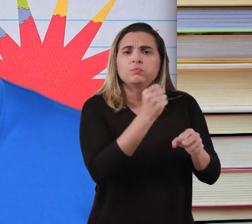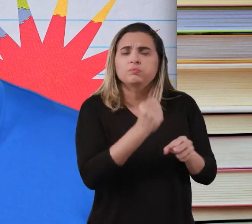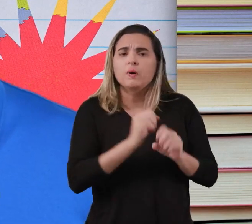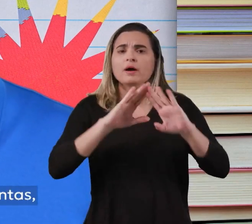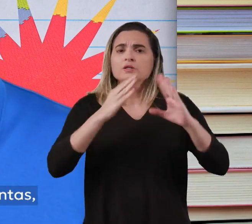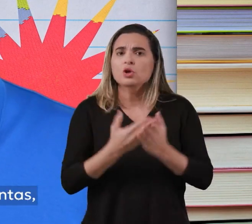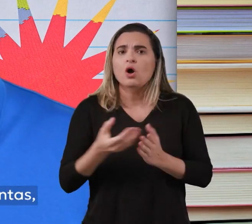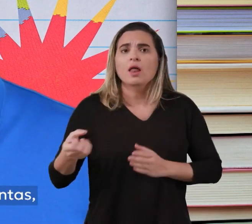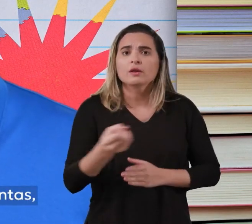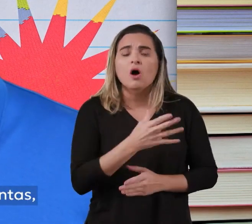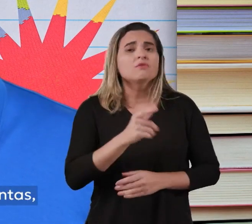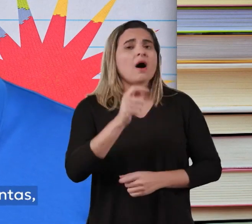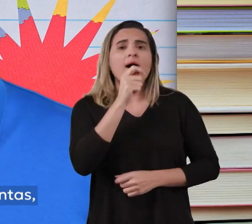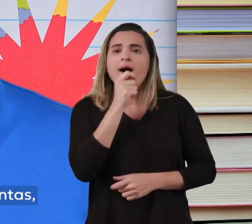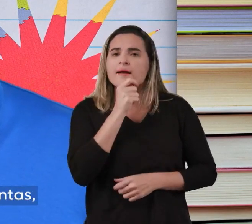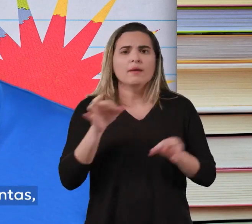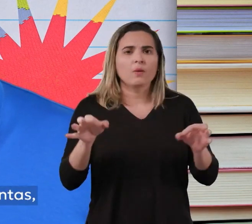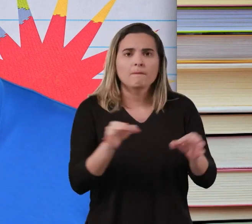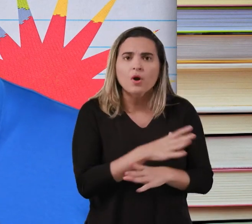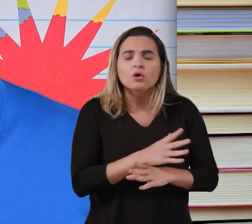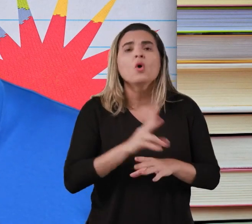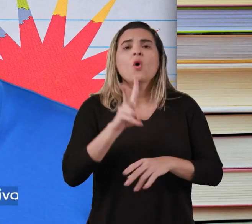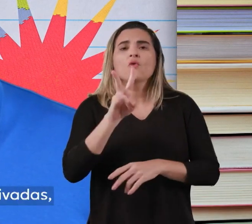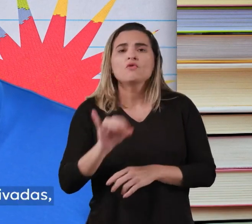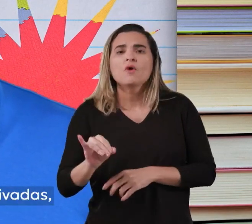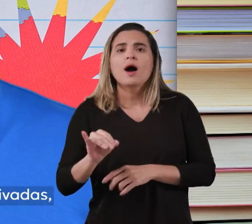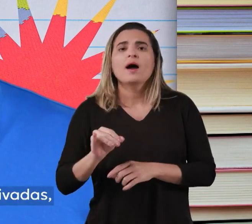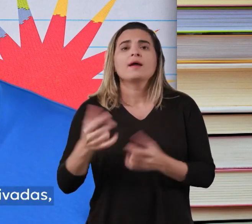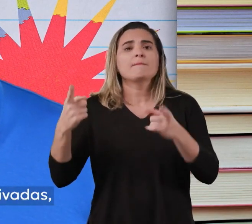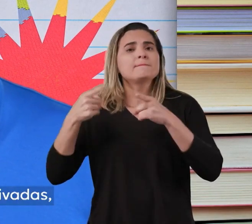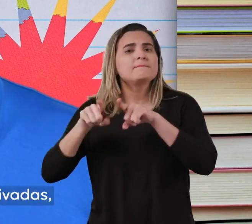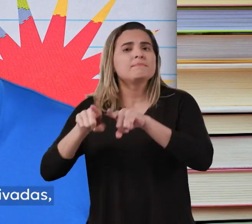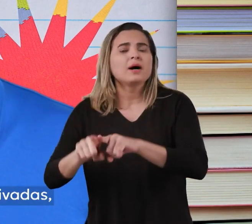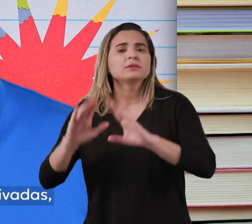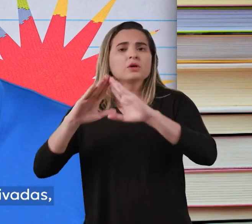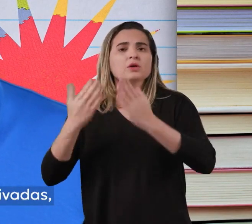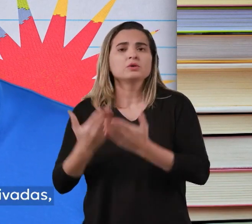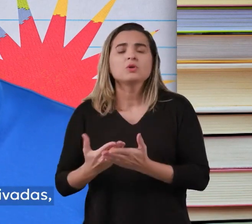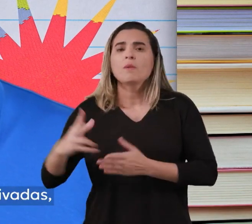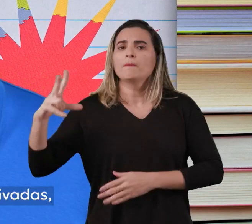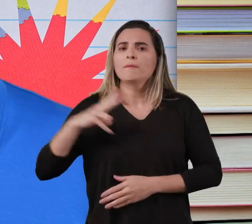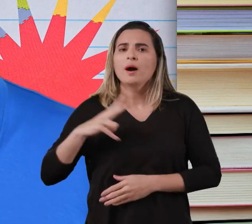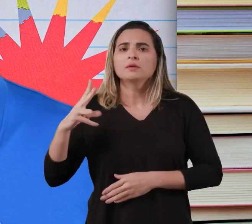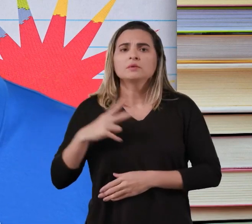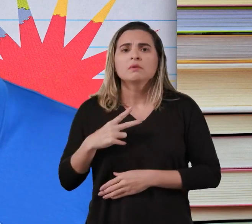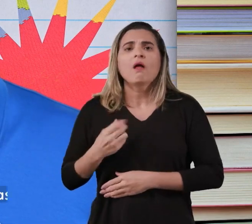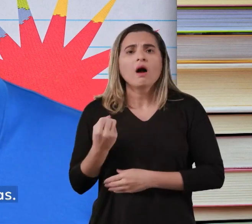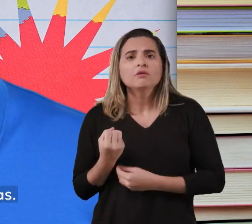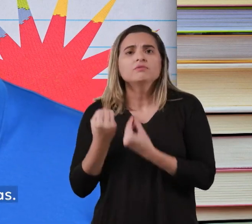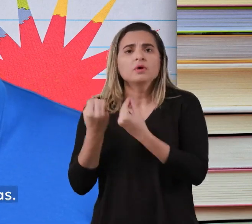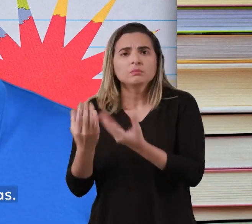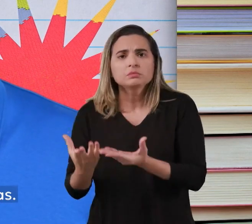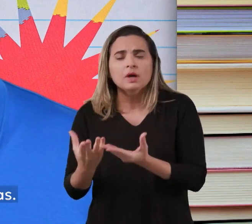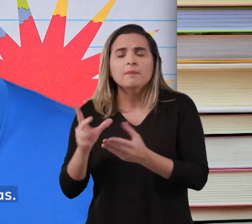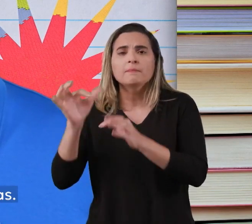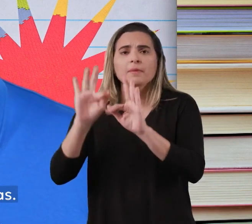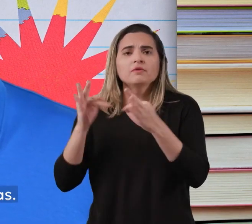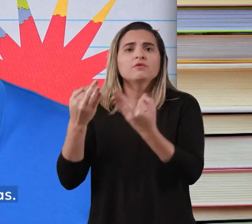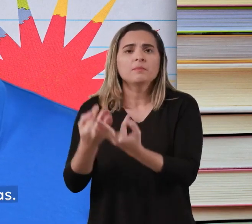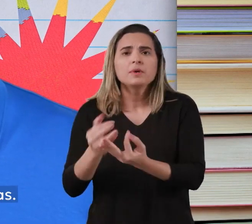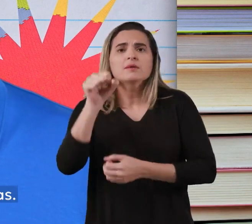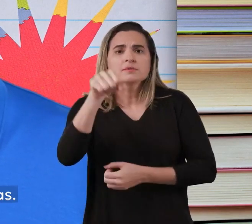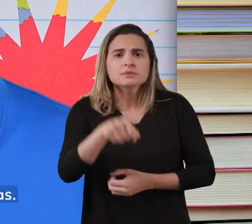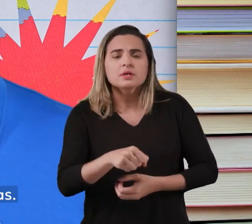unidades, mas enquanto elas não ficam prontas, vamos custear vagas em creches privadas, distribuindo vouchers